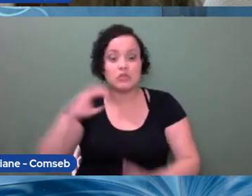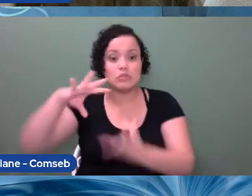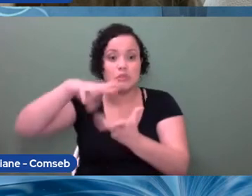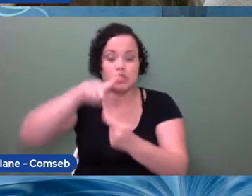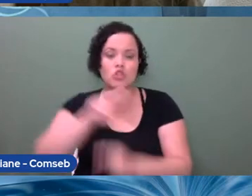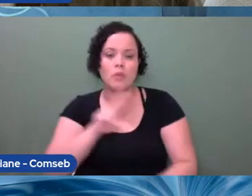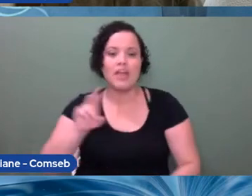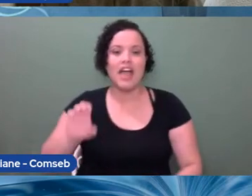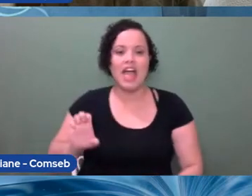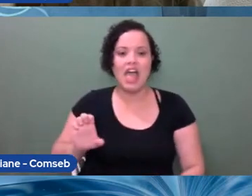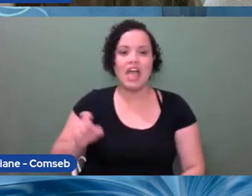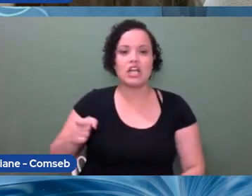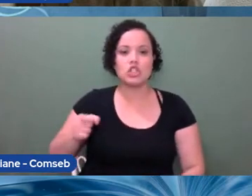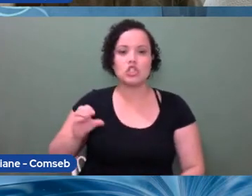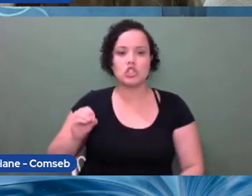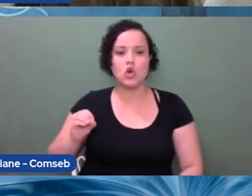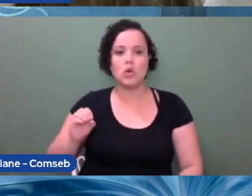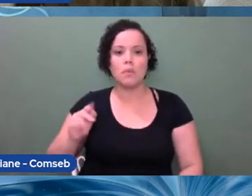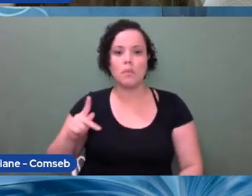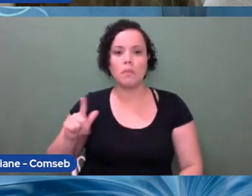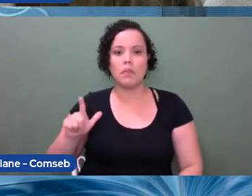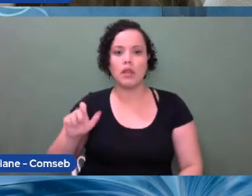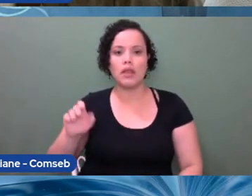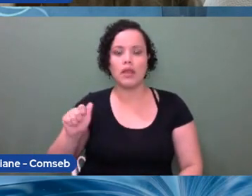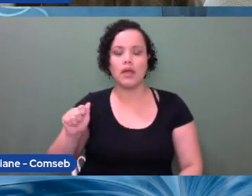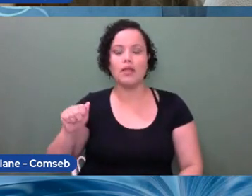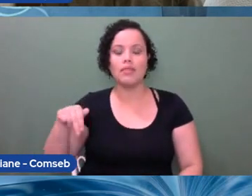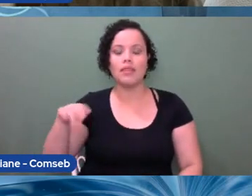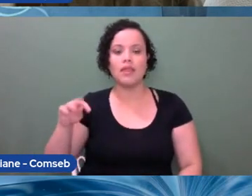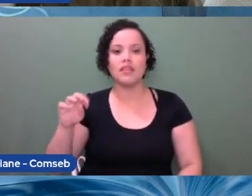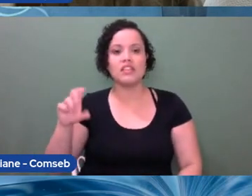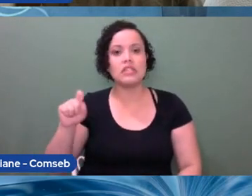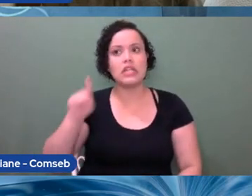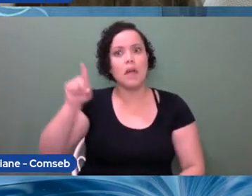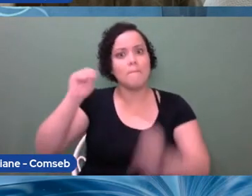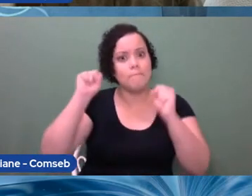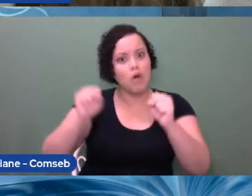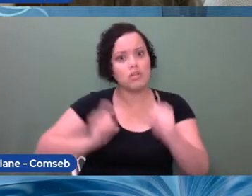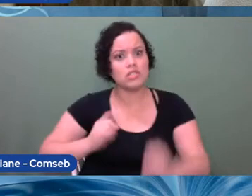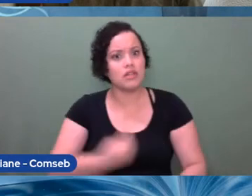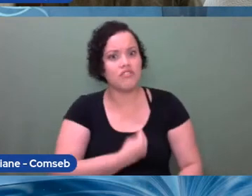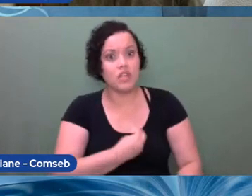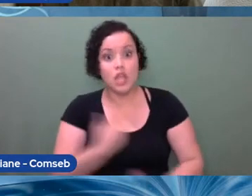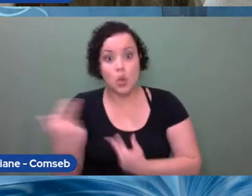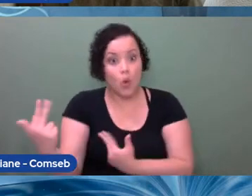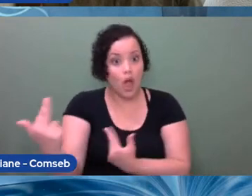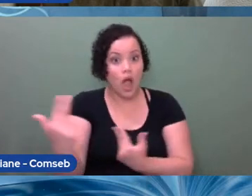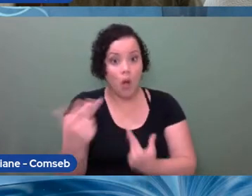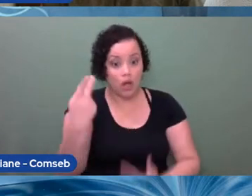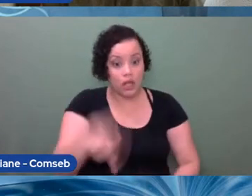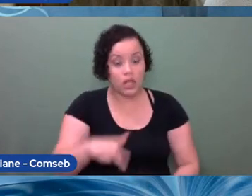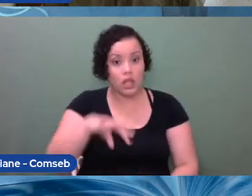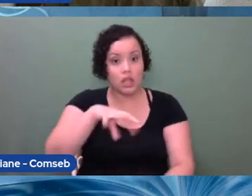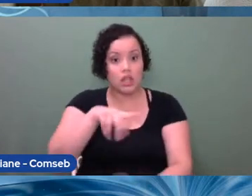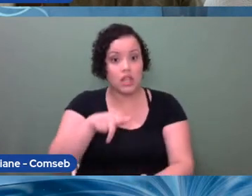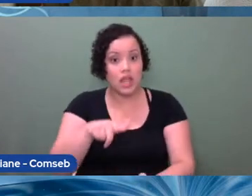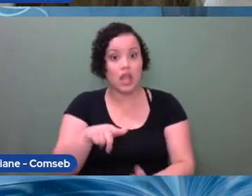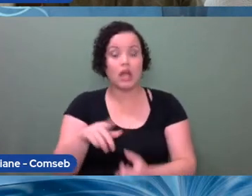exoplanetas, que têm possibilidade de vida, dada a distância que se encontra de suas